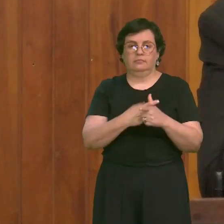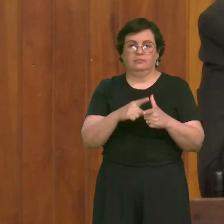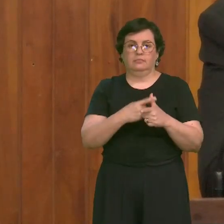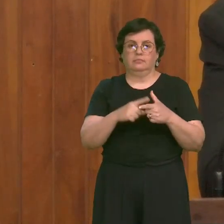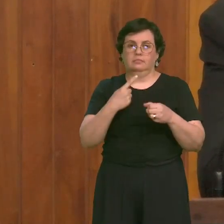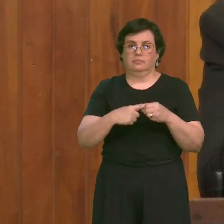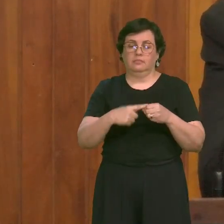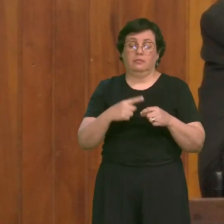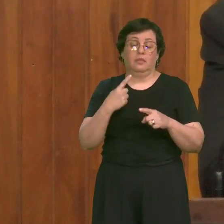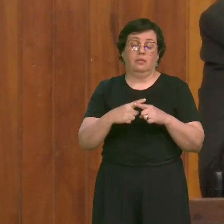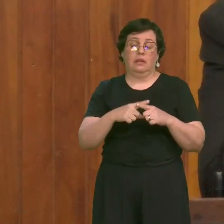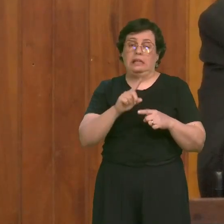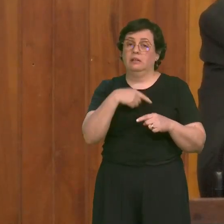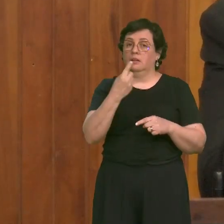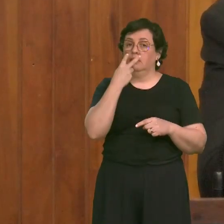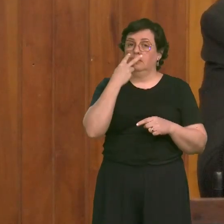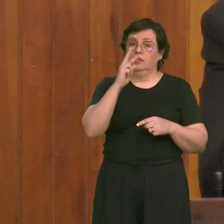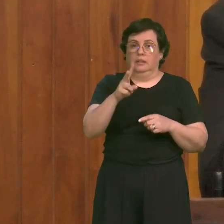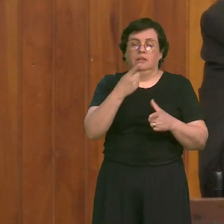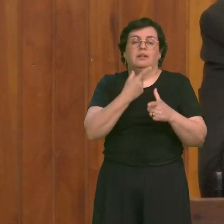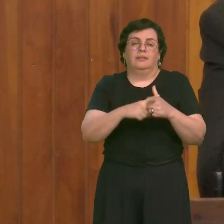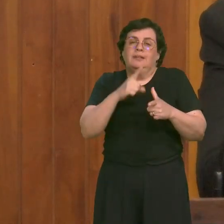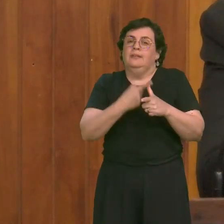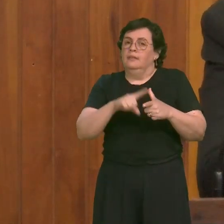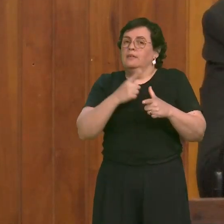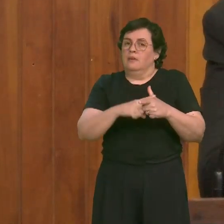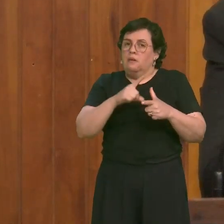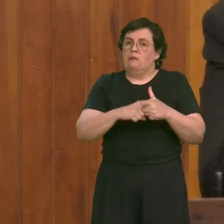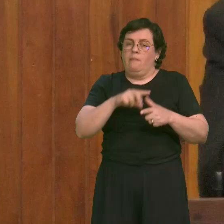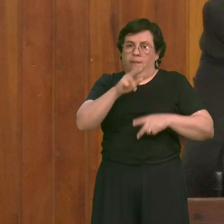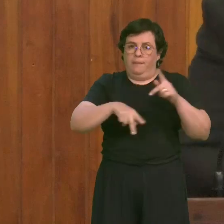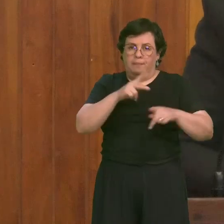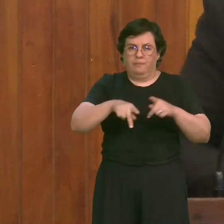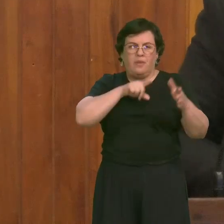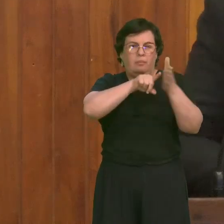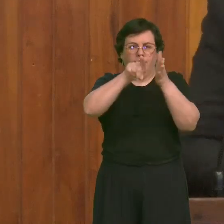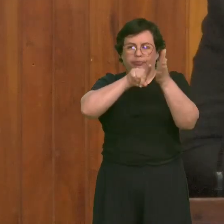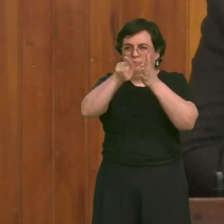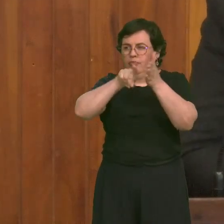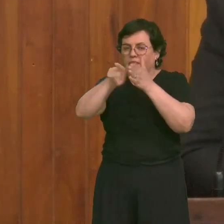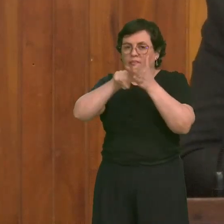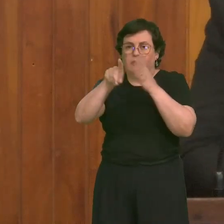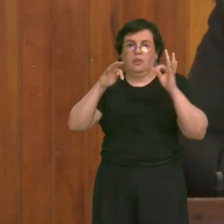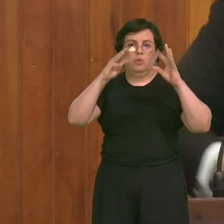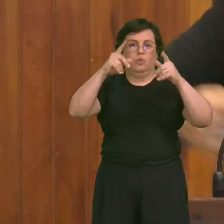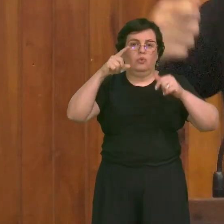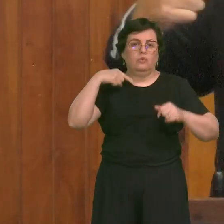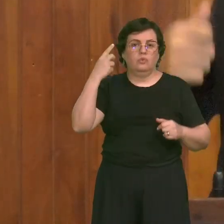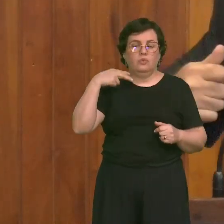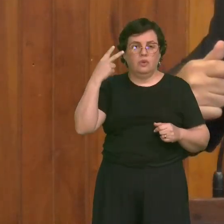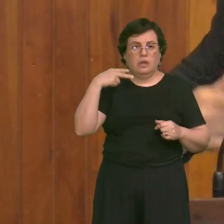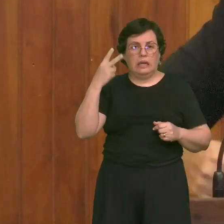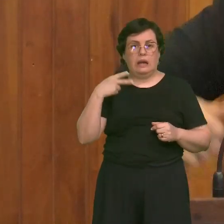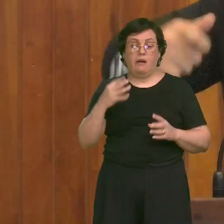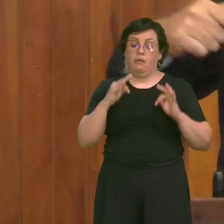problemas a população tá questionando todos os vereadores e eu vejo todos os vereadores toda semana